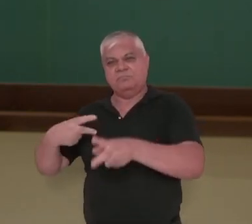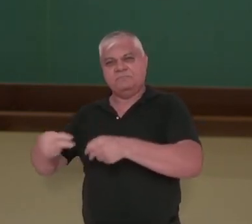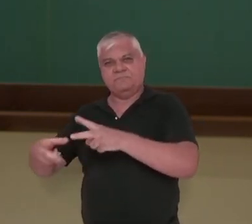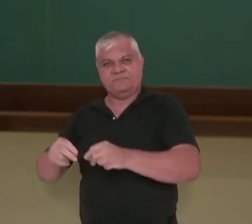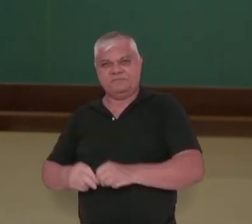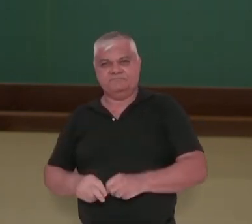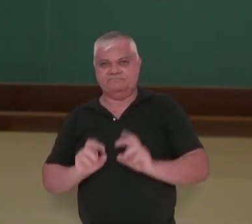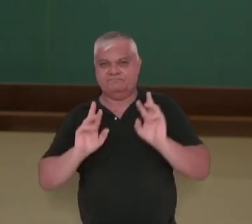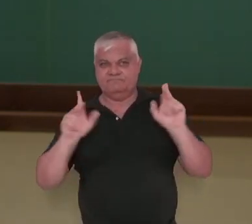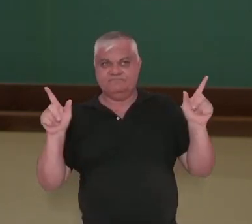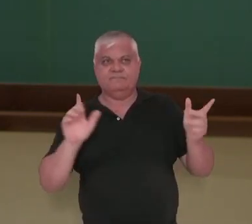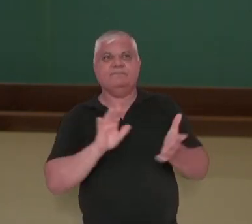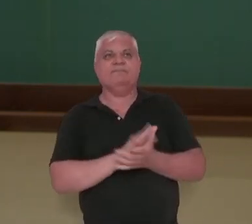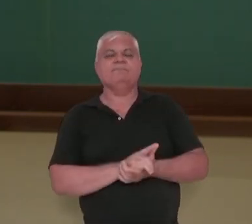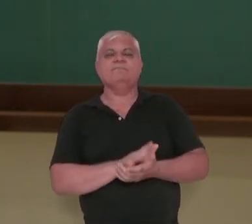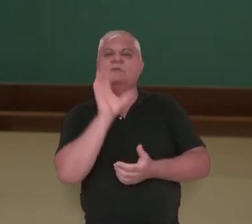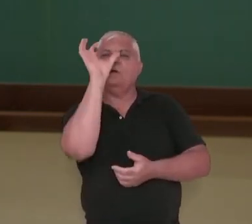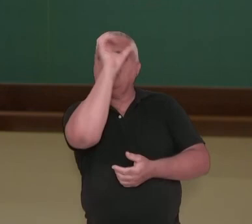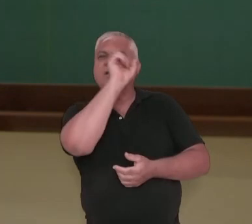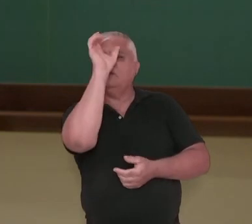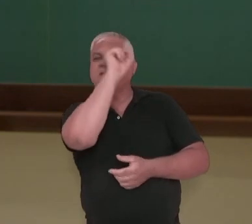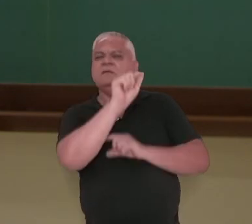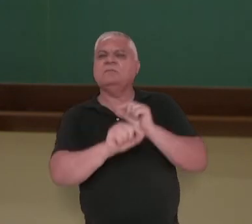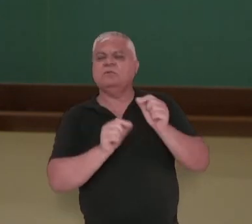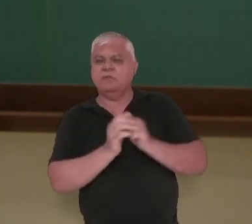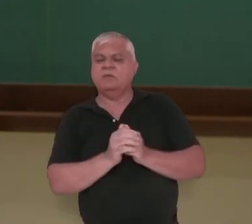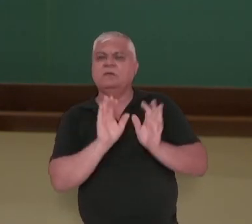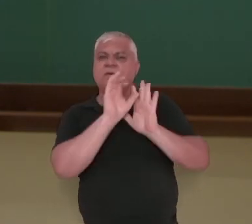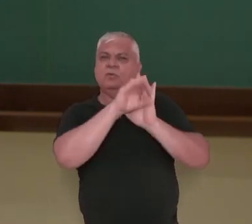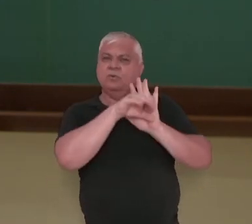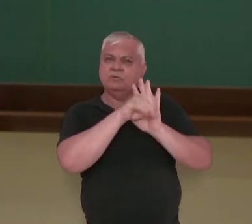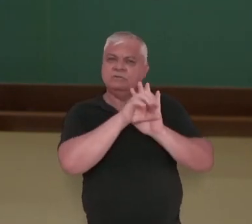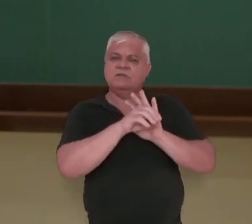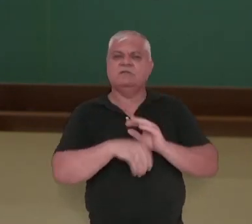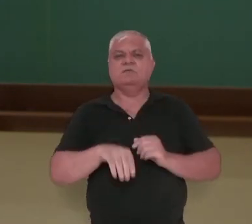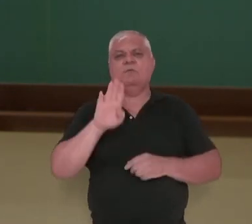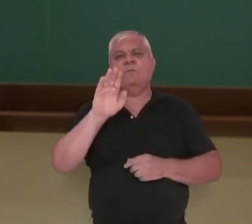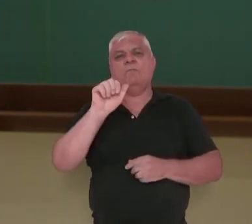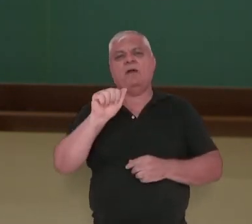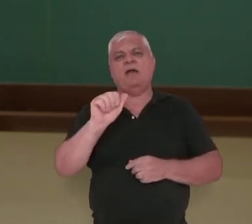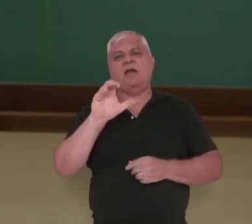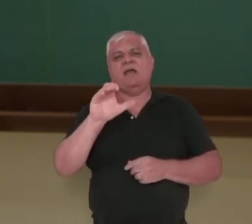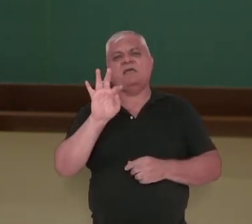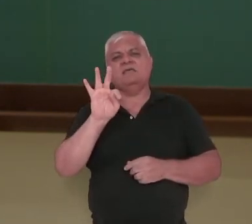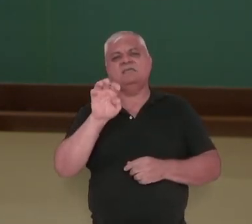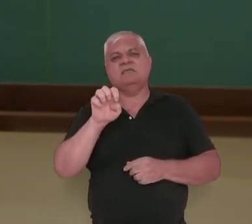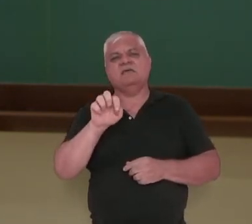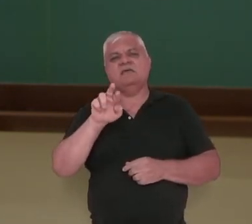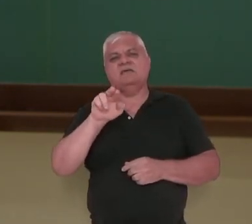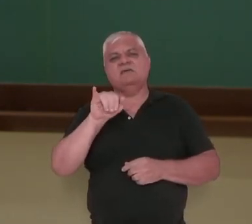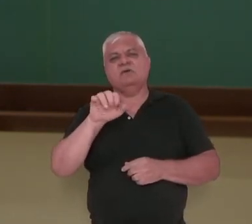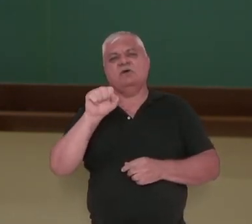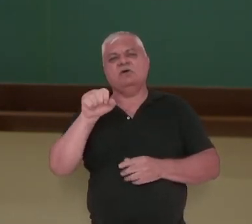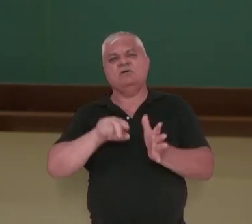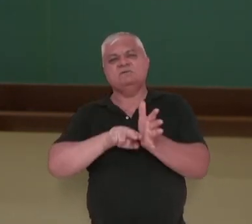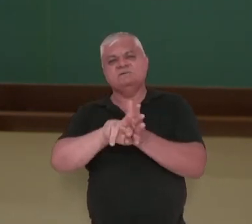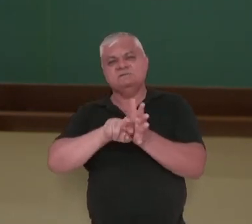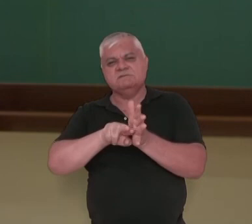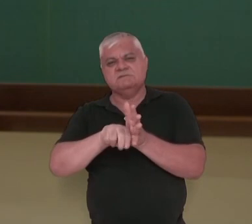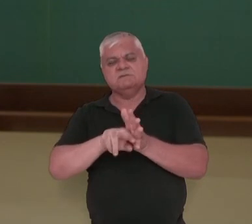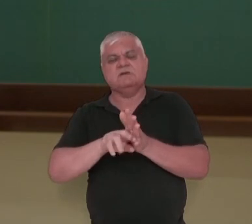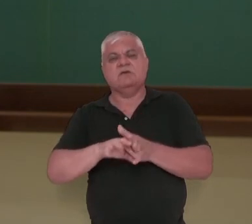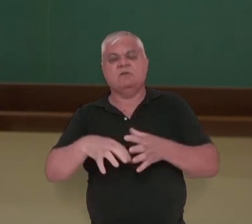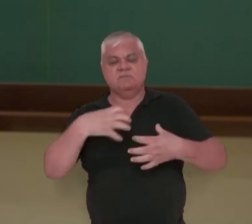patogênico. Ok, minha gente? O que vimos nesta aula? O conceito de bacteriose os principais sintomas e meios de transmissão